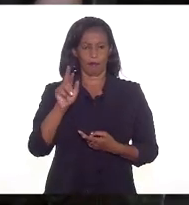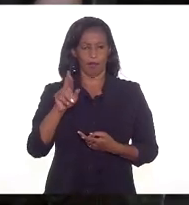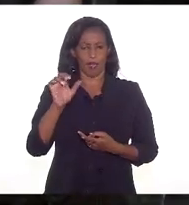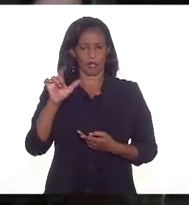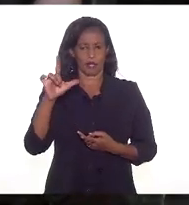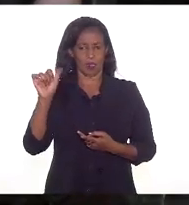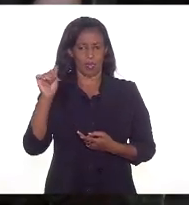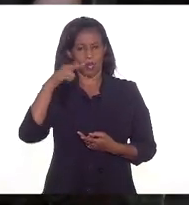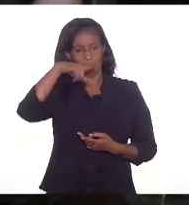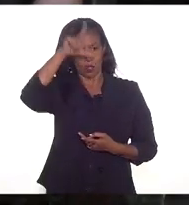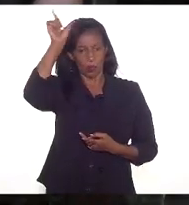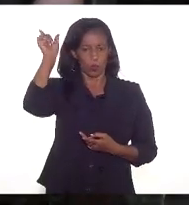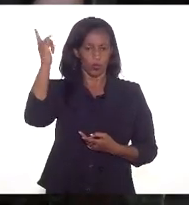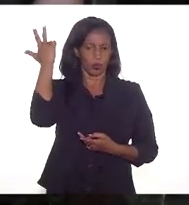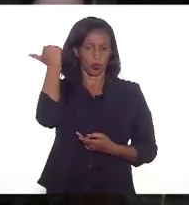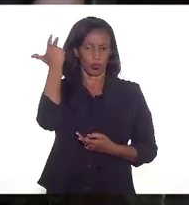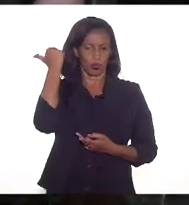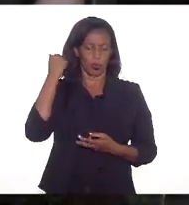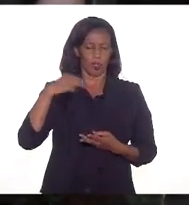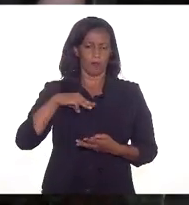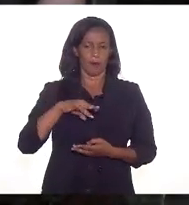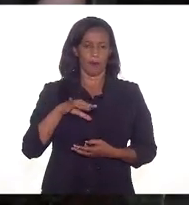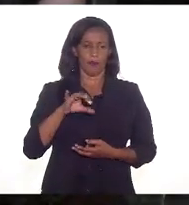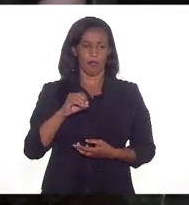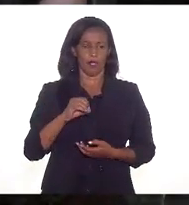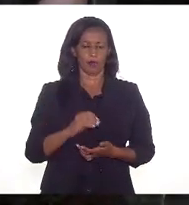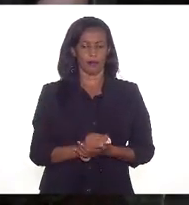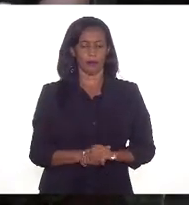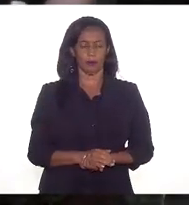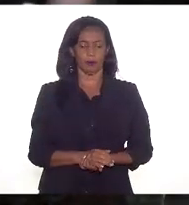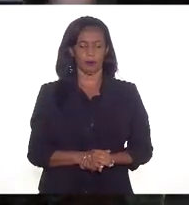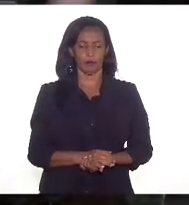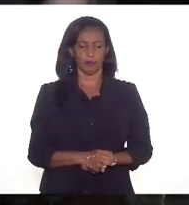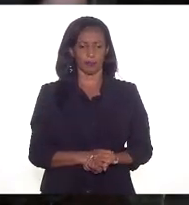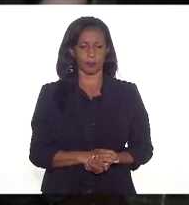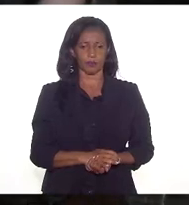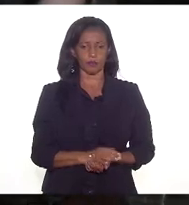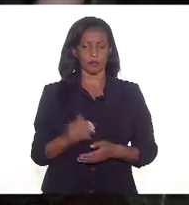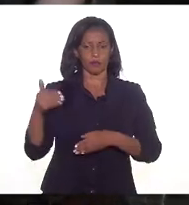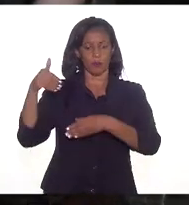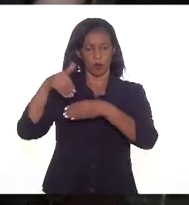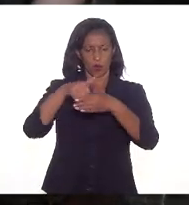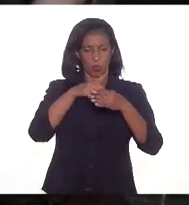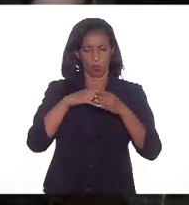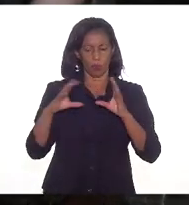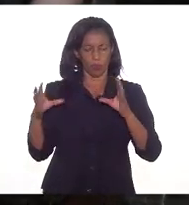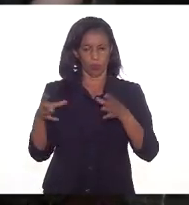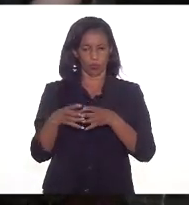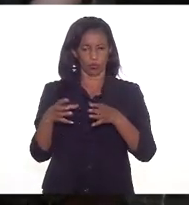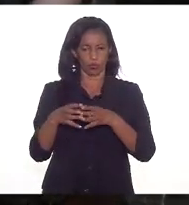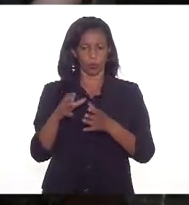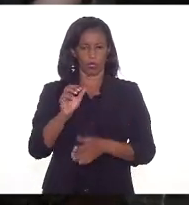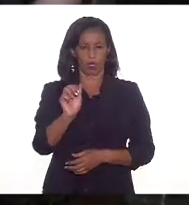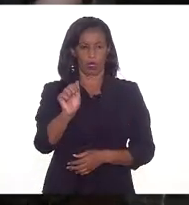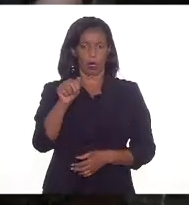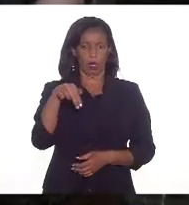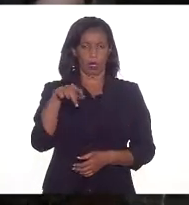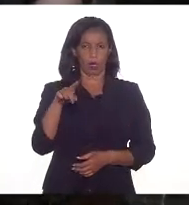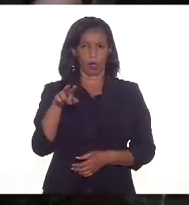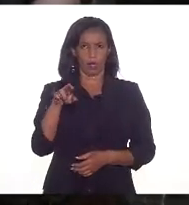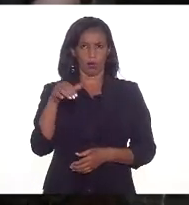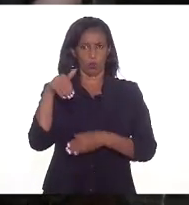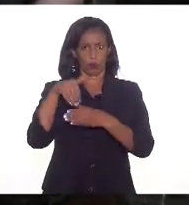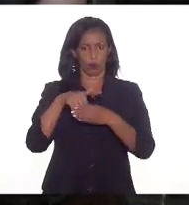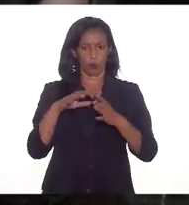Luiz Paulo, Márcio Pacheco, que votou no grupo, e o Anderson Moraes, que também votou no